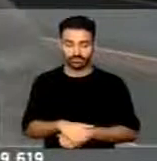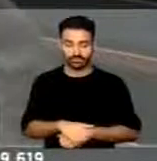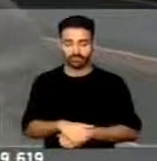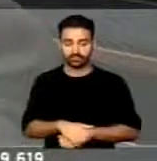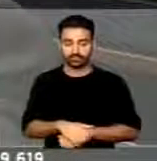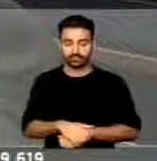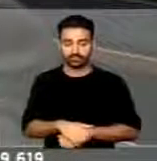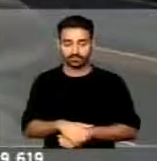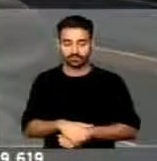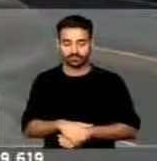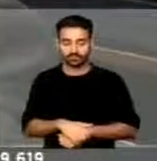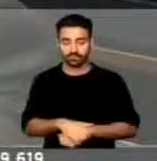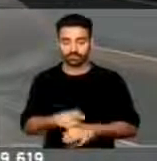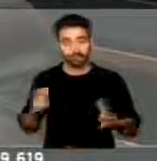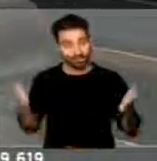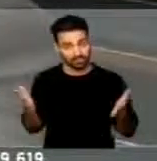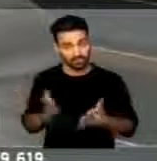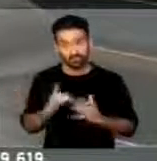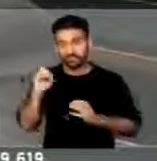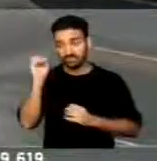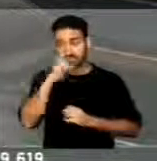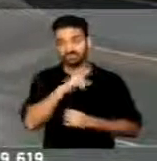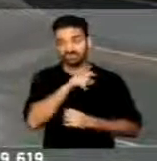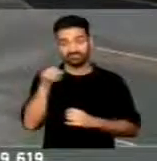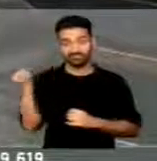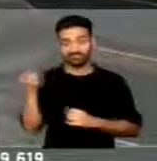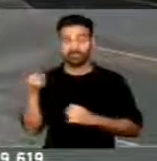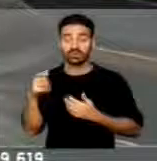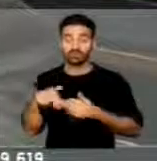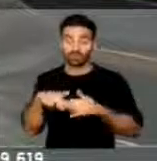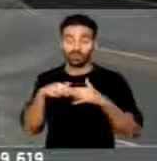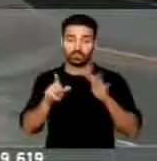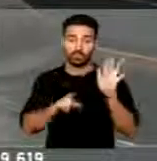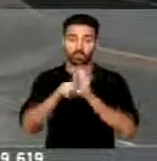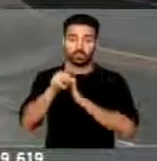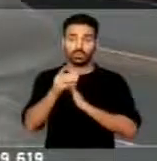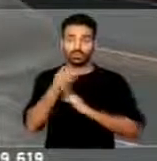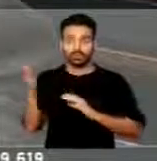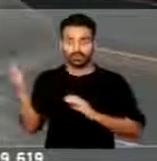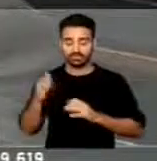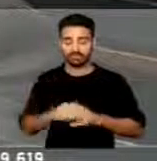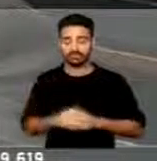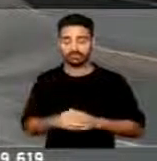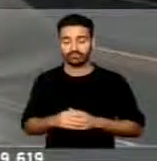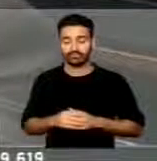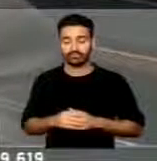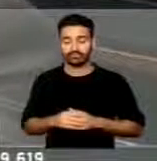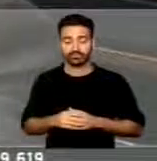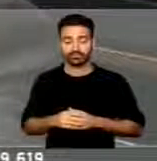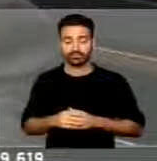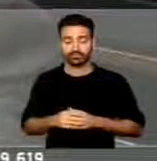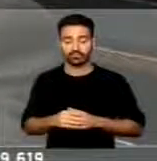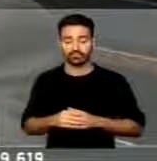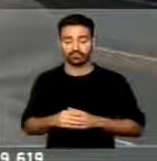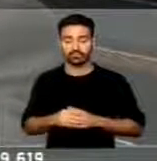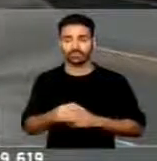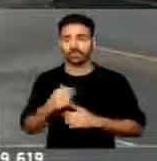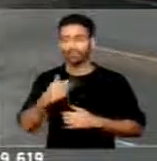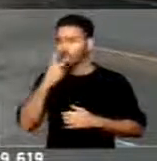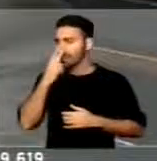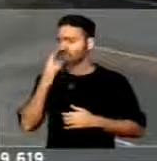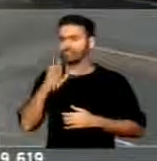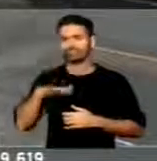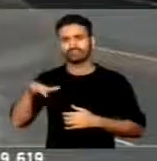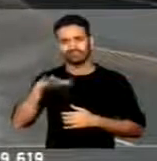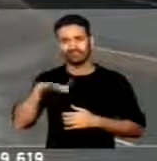Estamos diante de um dilema. Aí eu colocaria logo uma pergunta para quem me saiba responder. Eu acho esse pessoal,